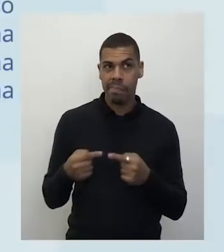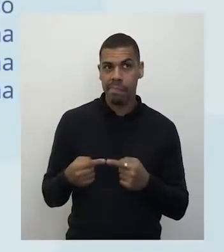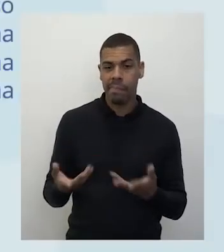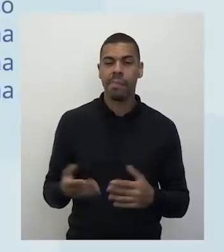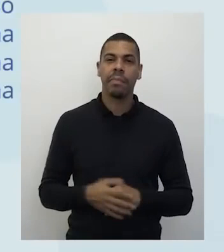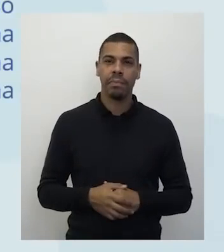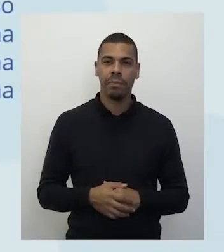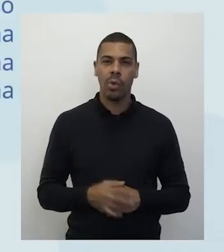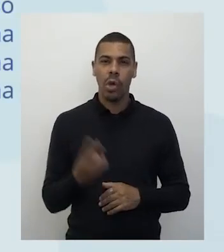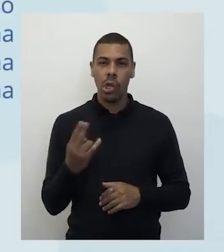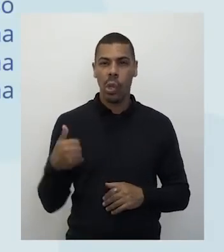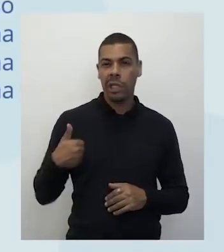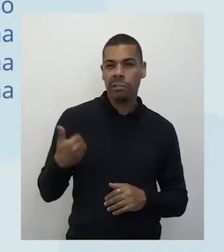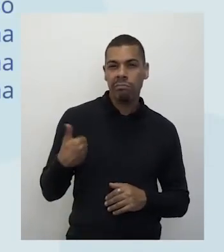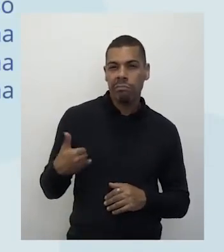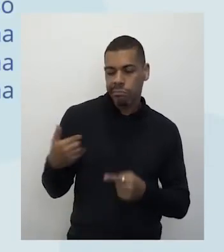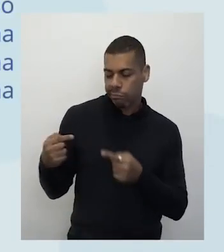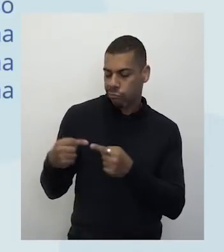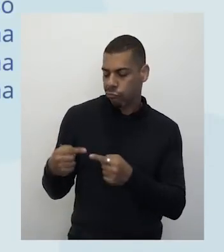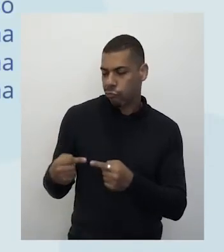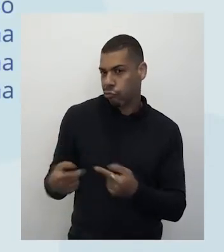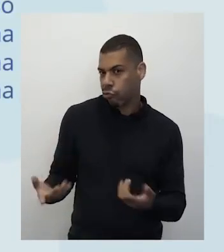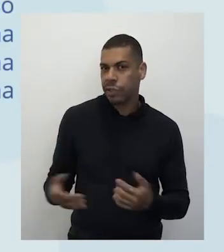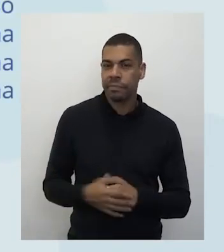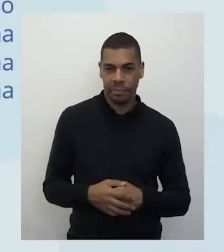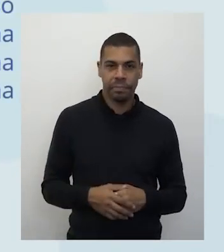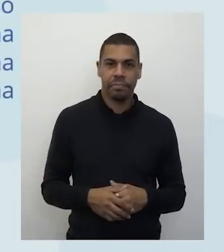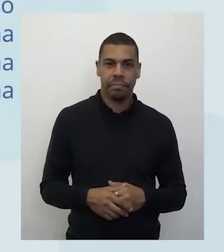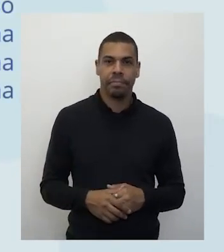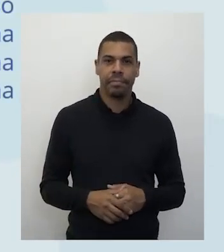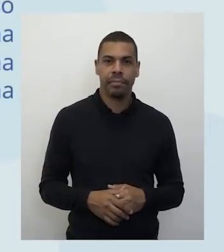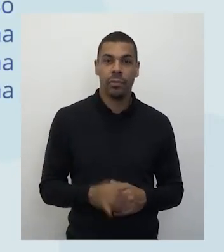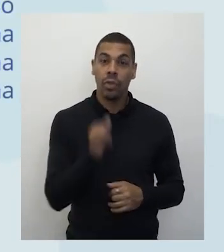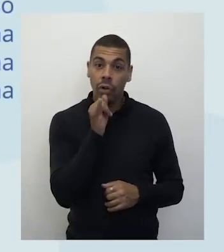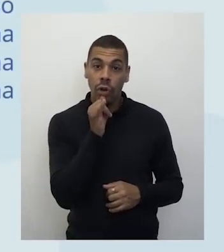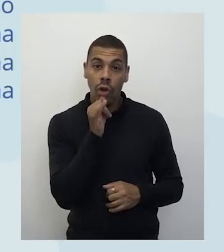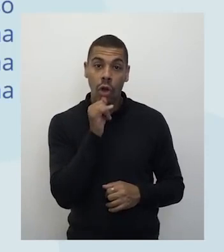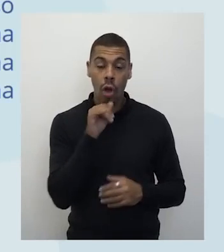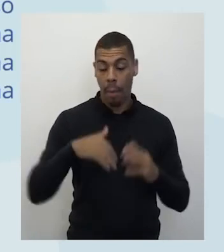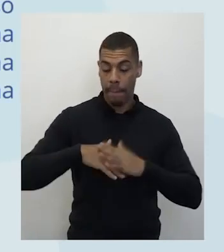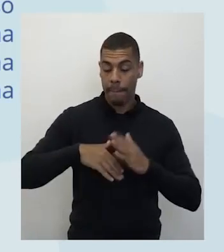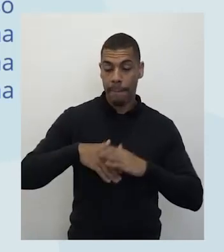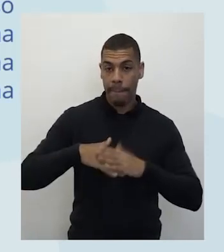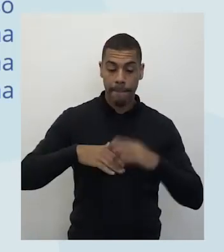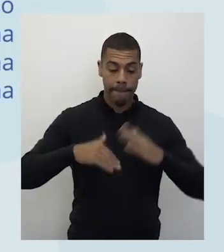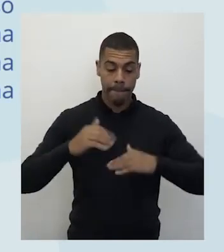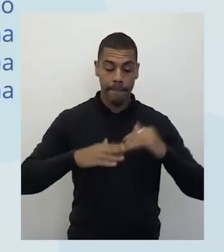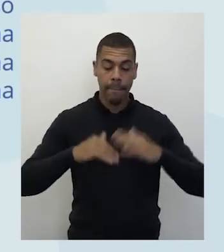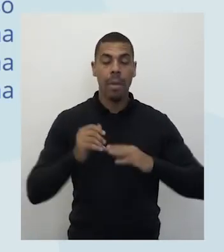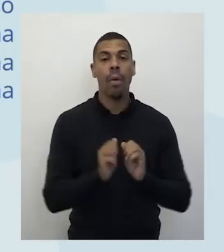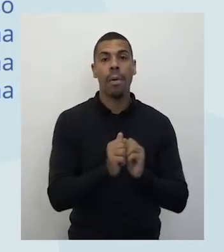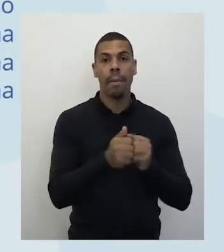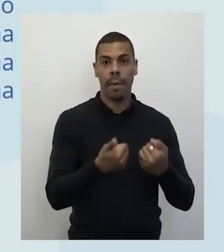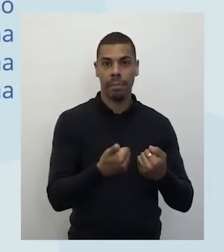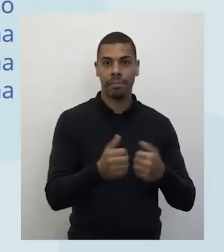que a Glorinha com 2 anos fez uma analogia, mas por que não? Eles fazem, né? Com palavras mão e pão. Apenas uma letra